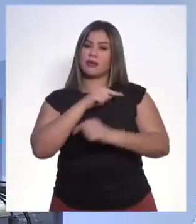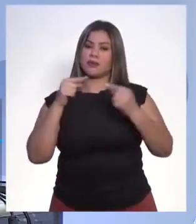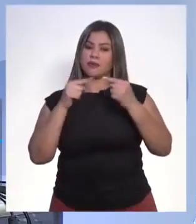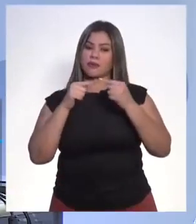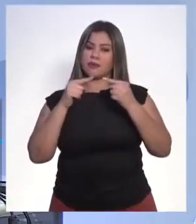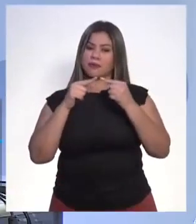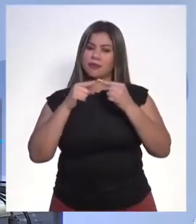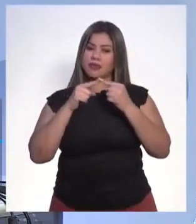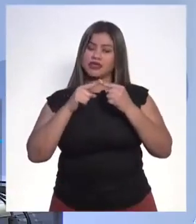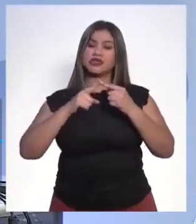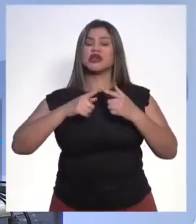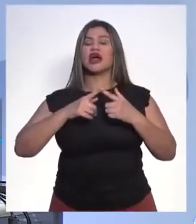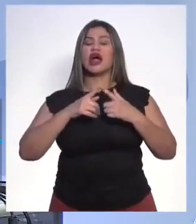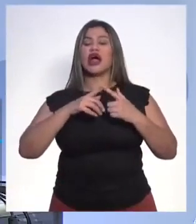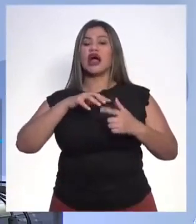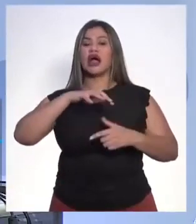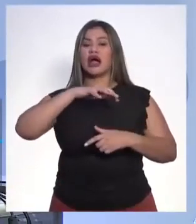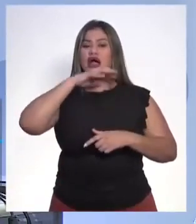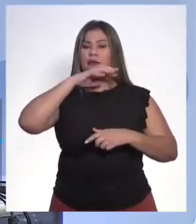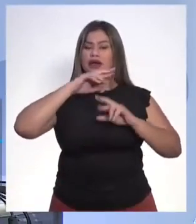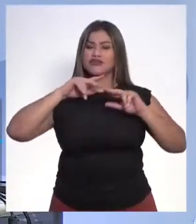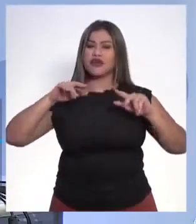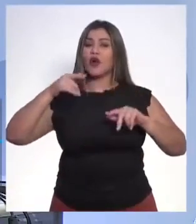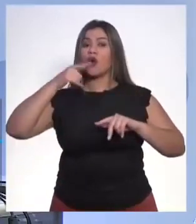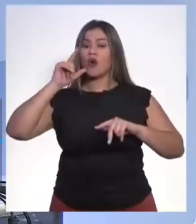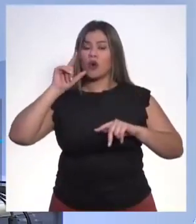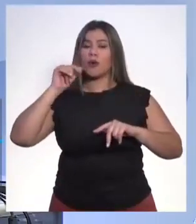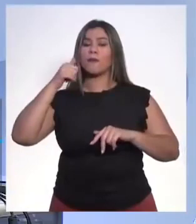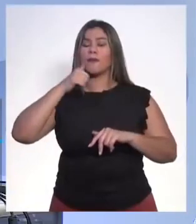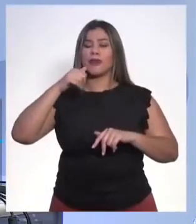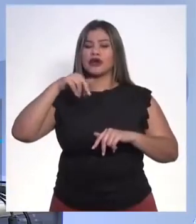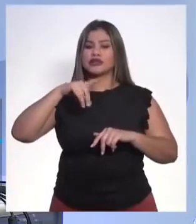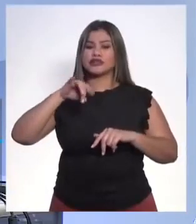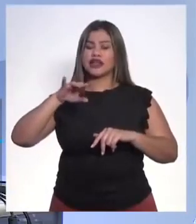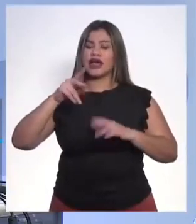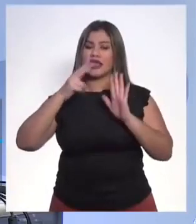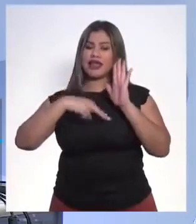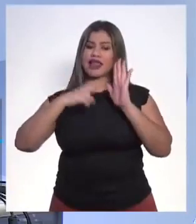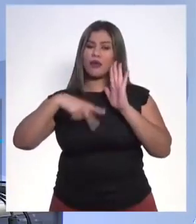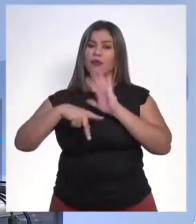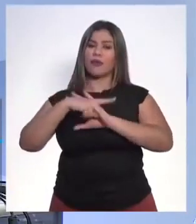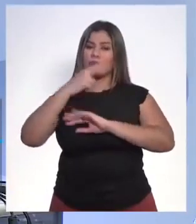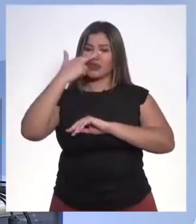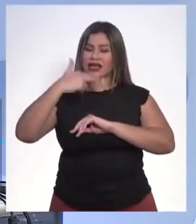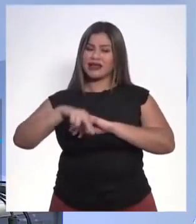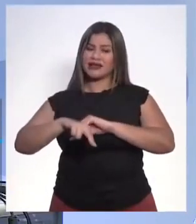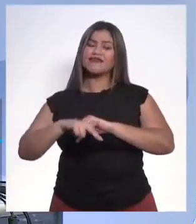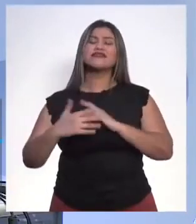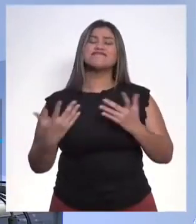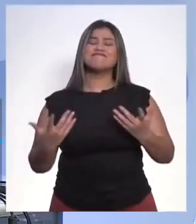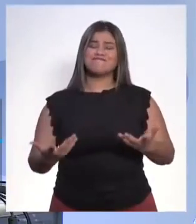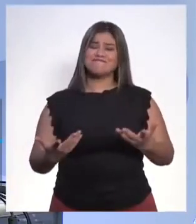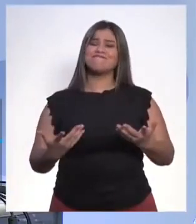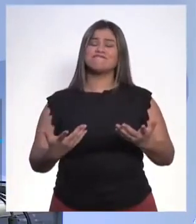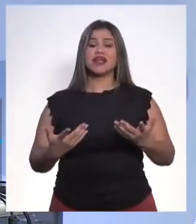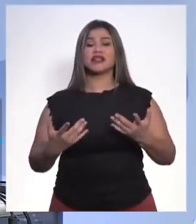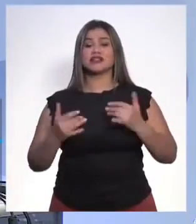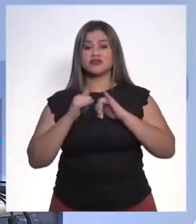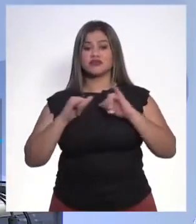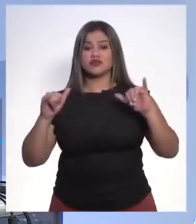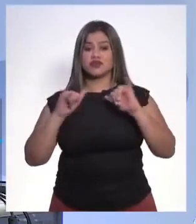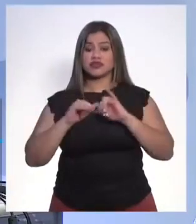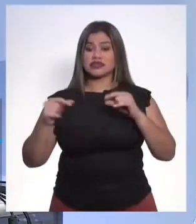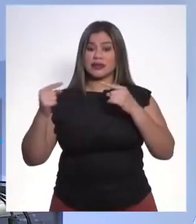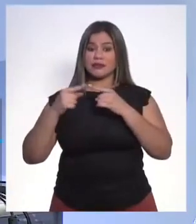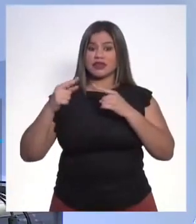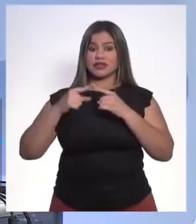lá da Elefanta, depois vocês assistam a aula. Então, assim, é uma característica, sim, ser atual, o fato noticiado ser atual para